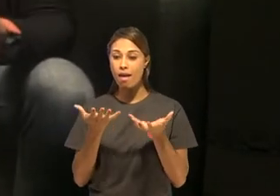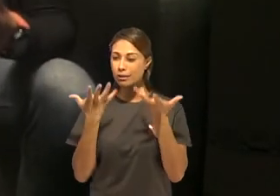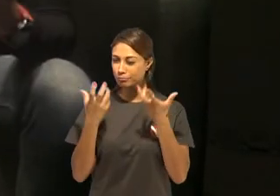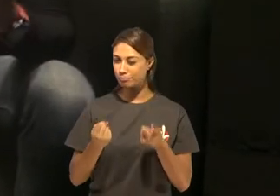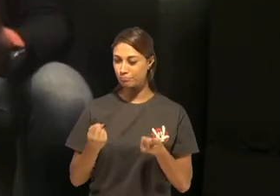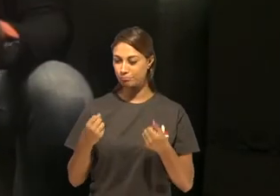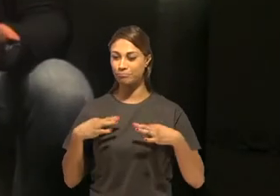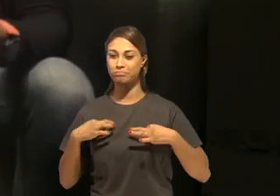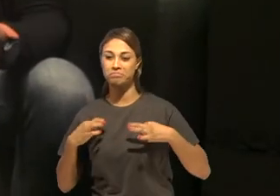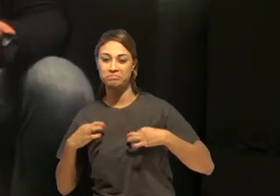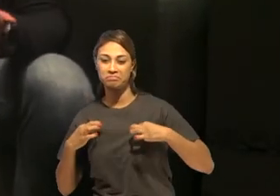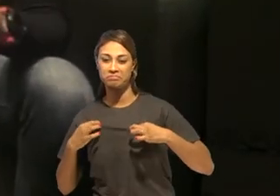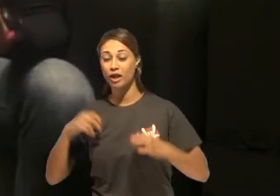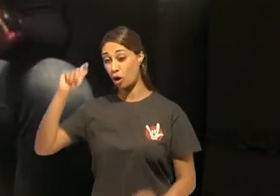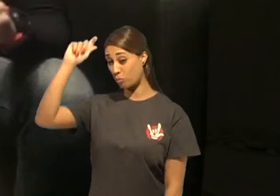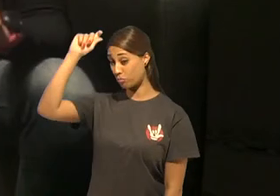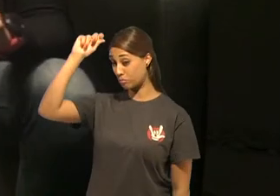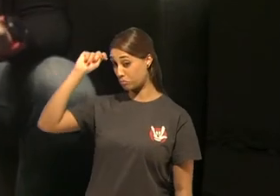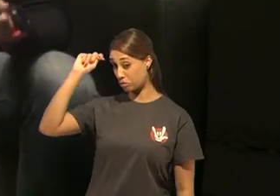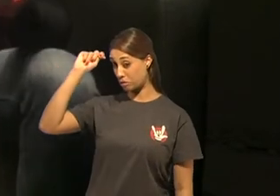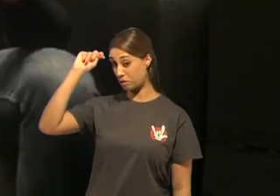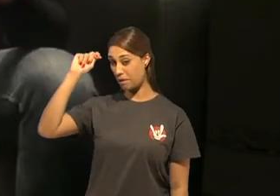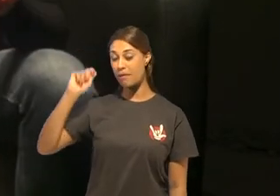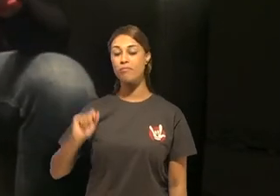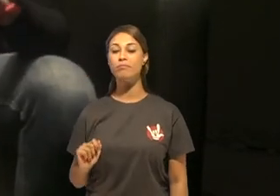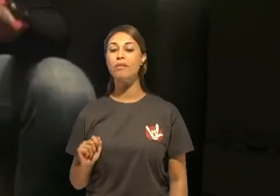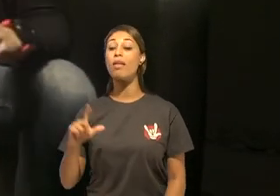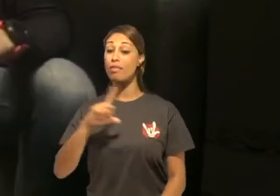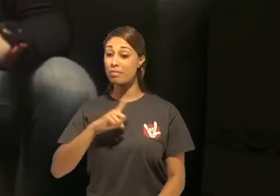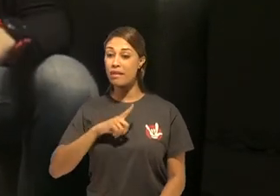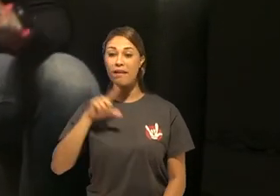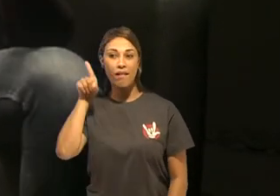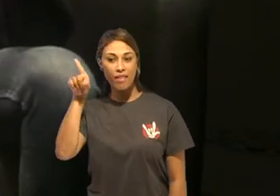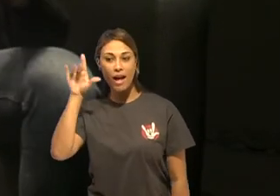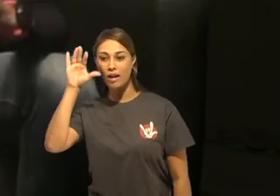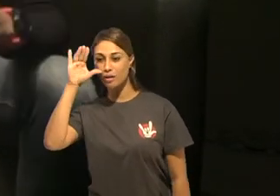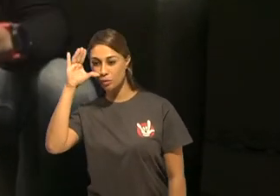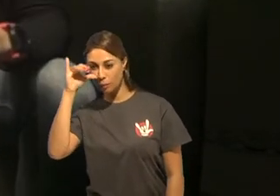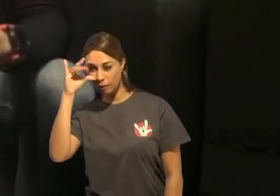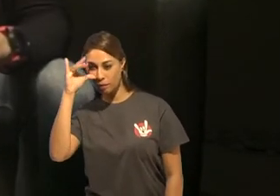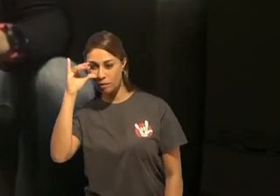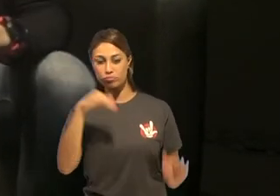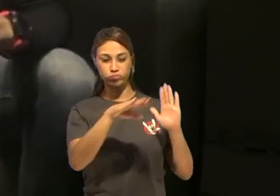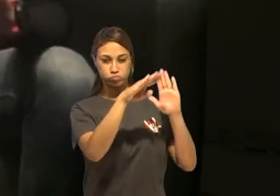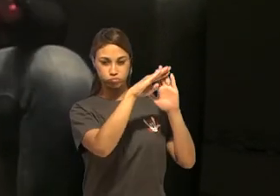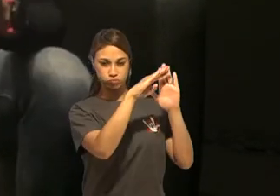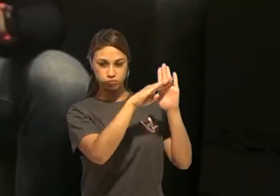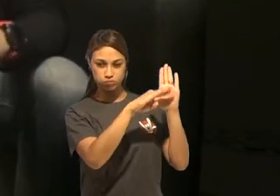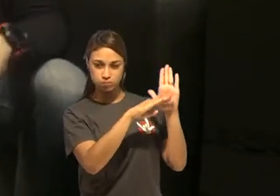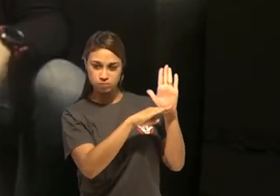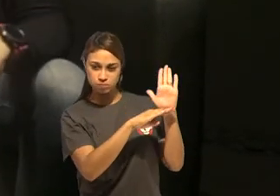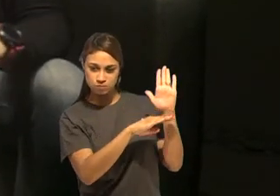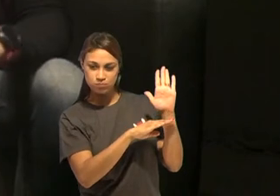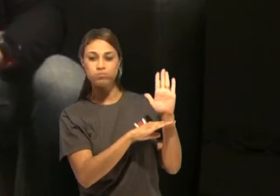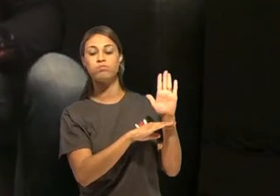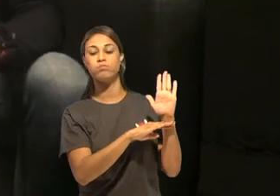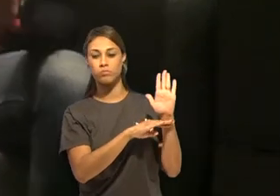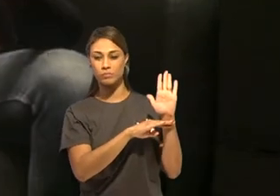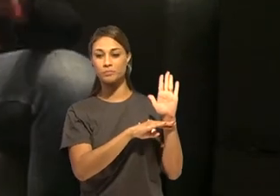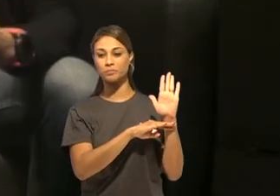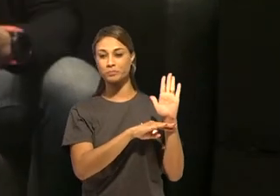boné e chaveiro, o sorteio está rolando lá, você precisa seguir as regras que estão lá na foto oficial, na timeline do Mag